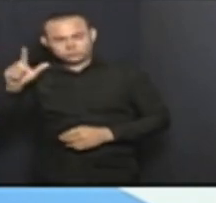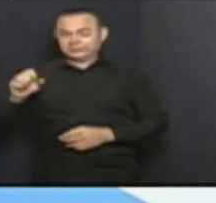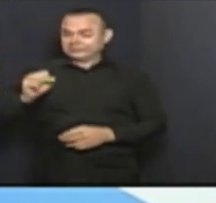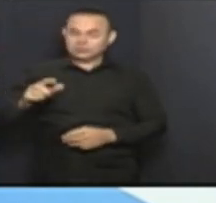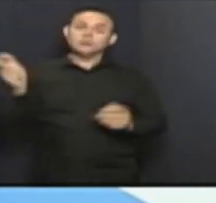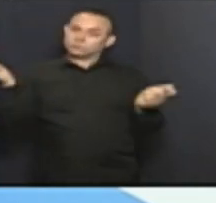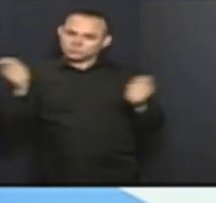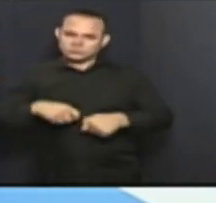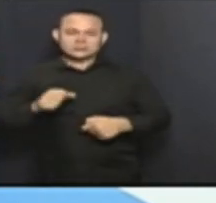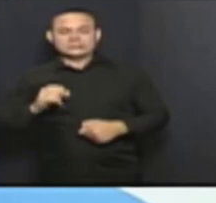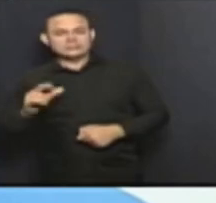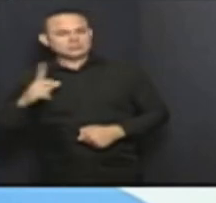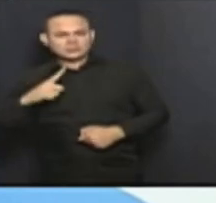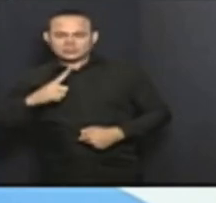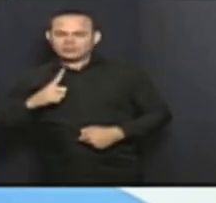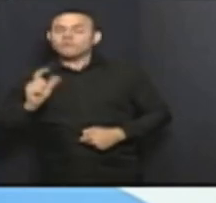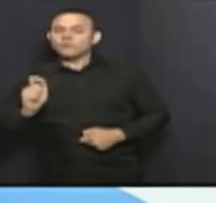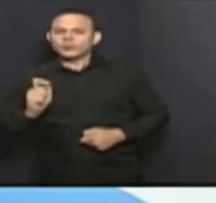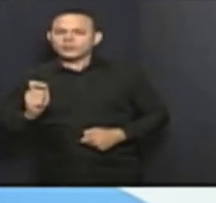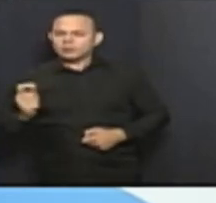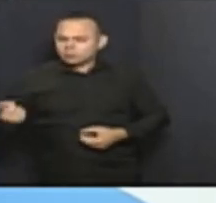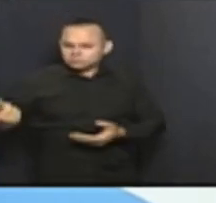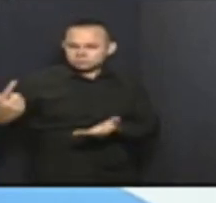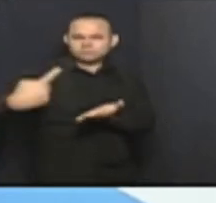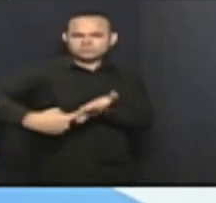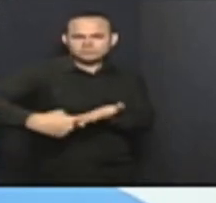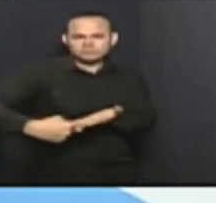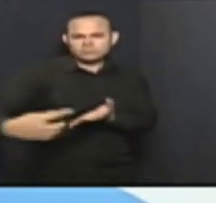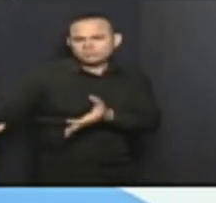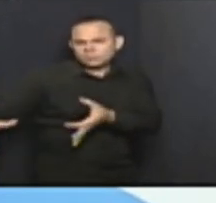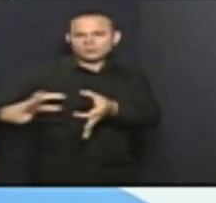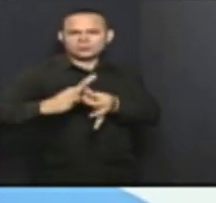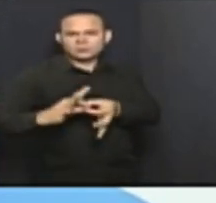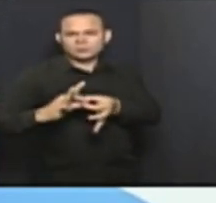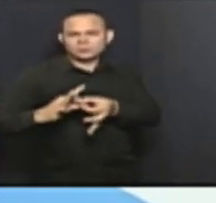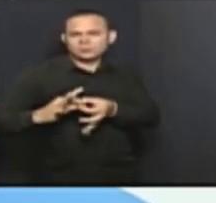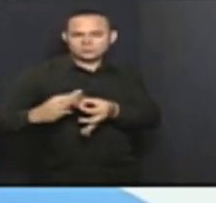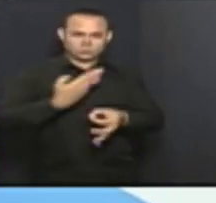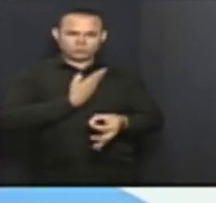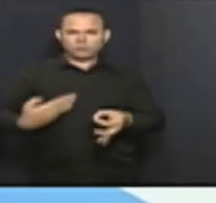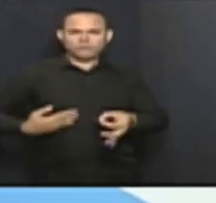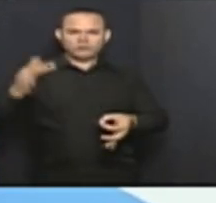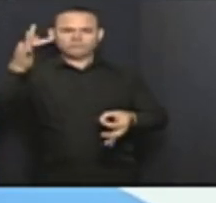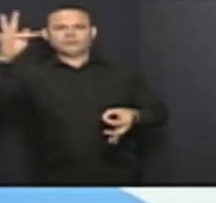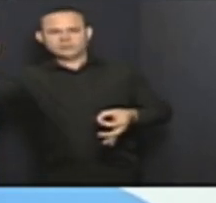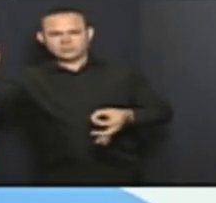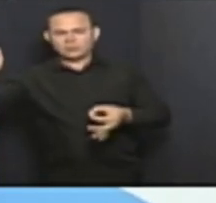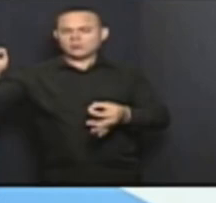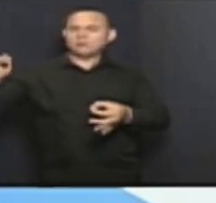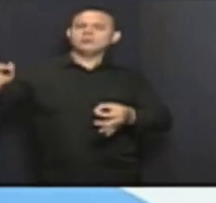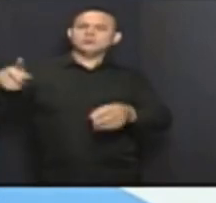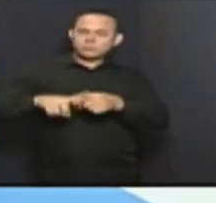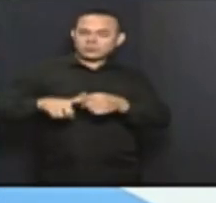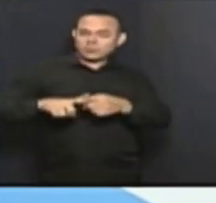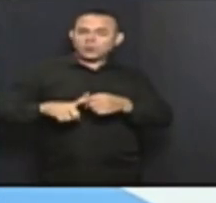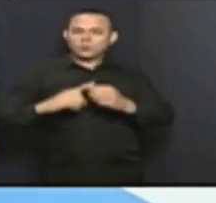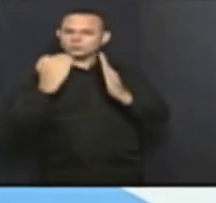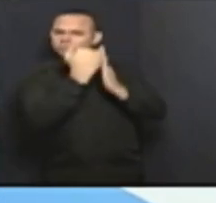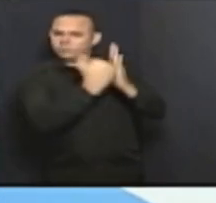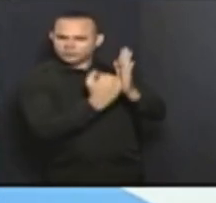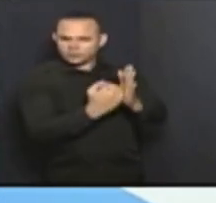envolvimento do governo federal porque as habitações os programas habitacionais normalmente eles são